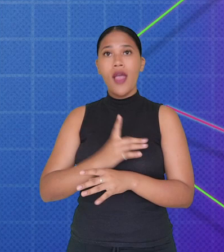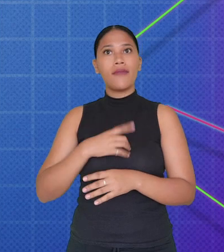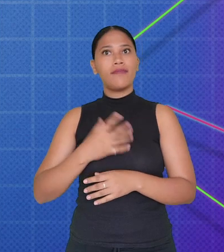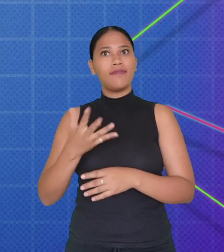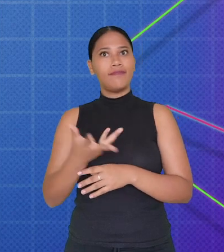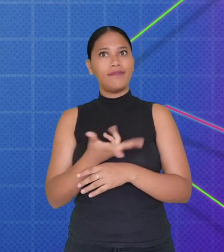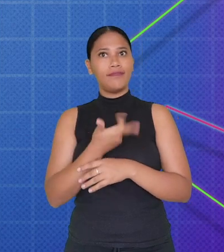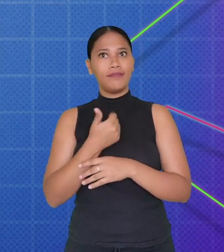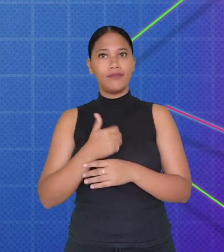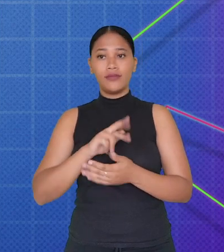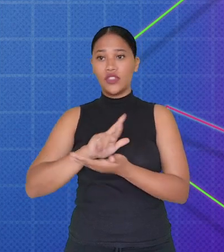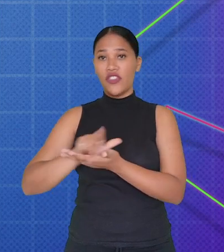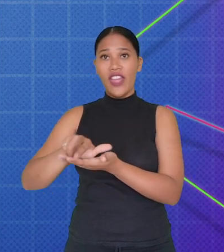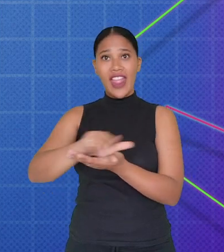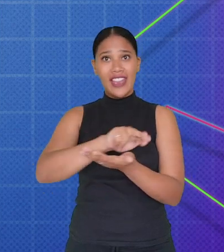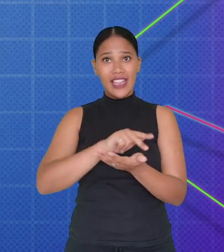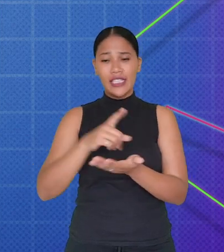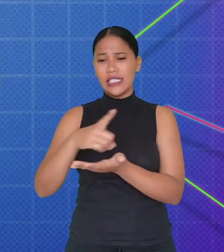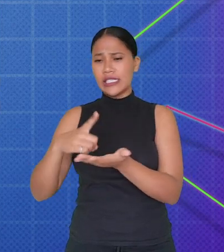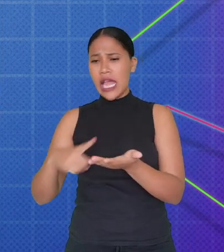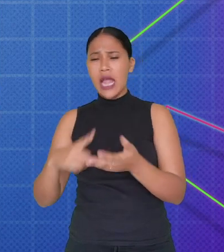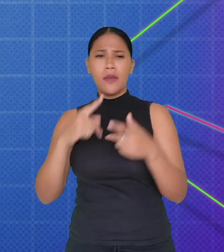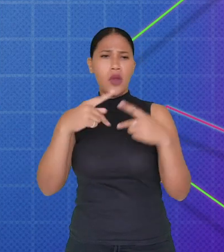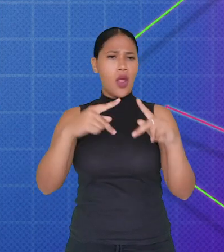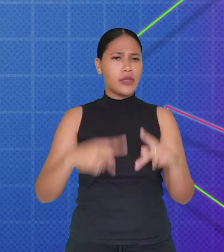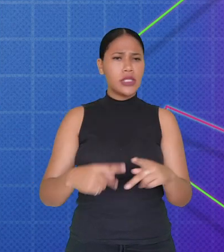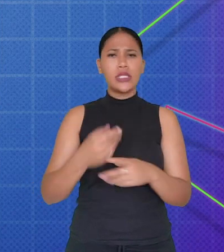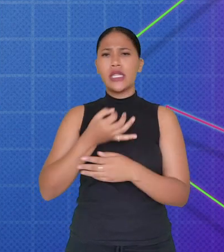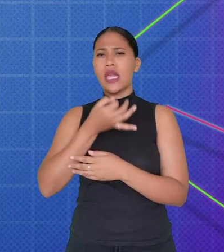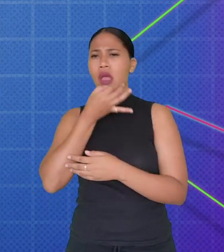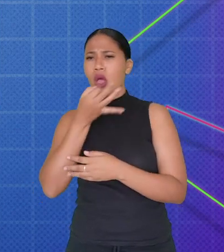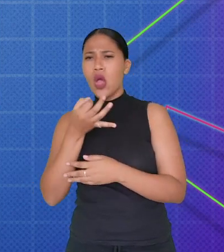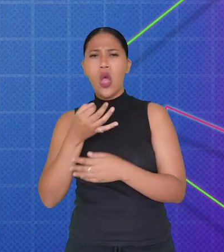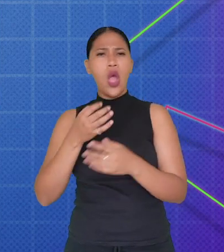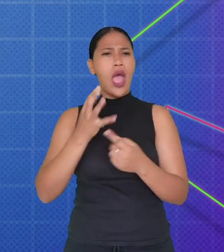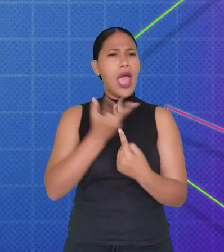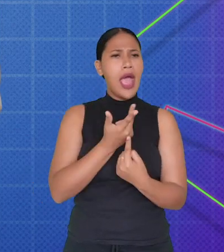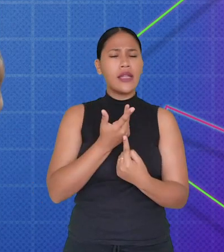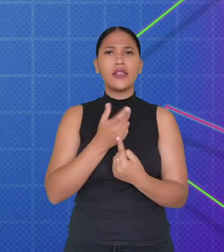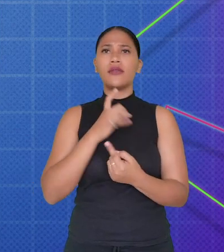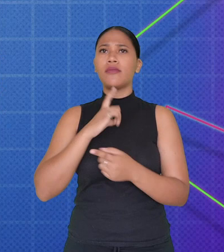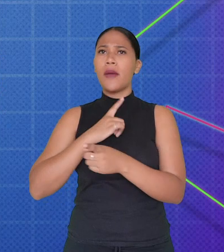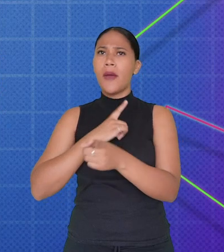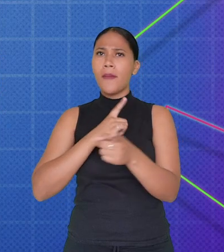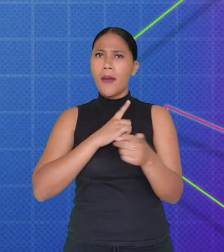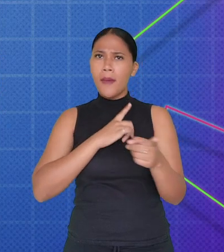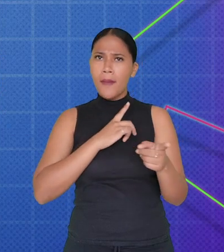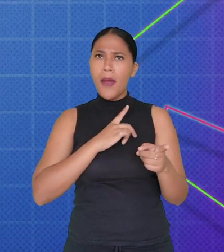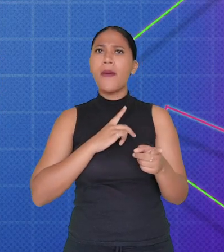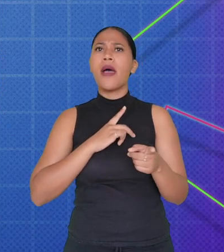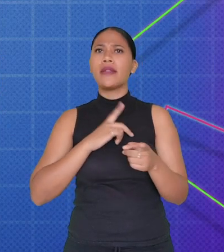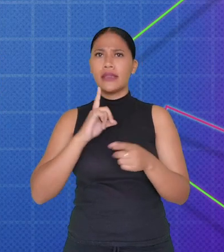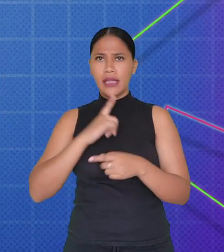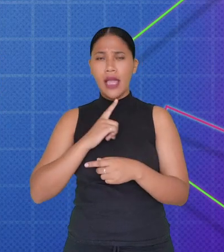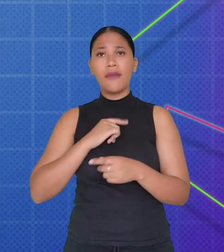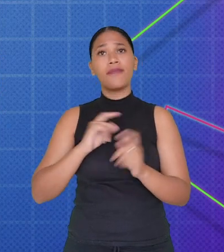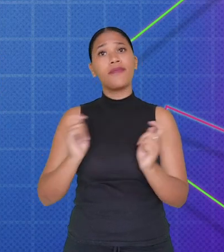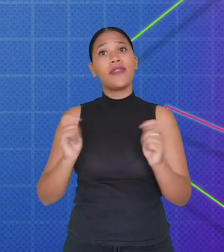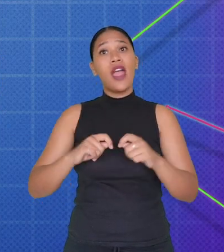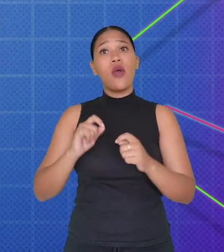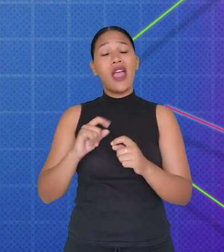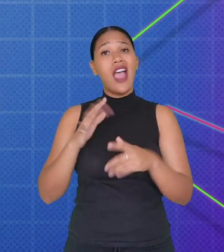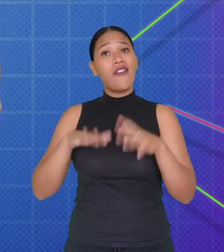qualidade diferentes áreas como game design programação arte som tem suas próprias peculiaridades e formas de trabalhar